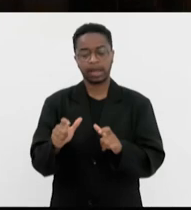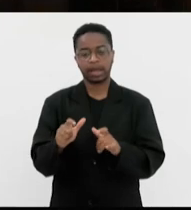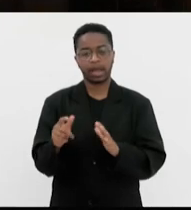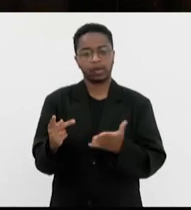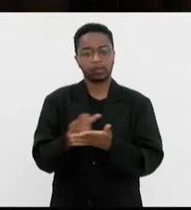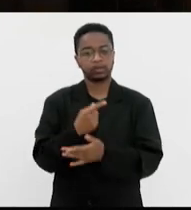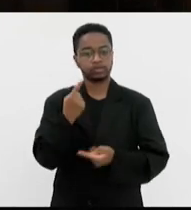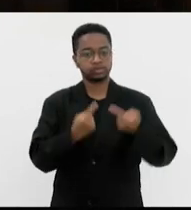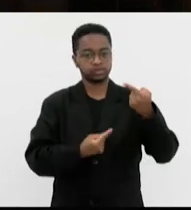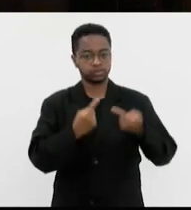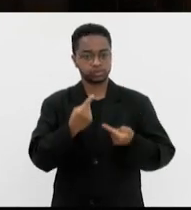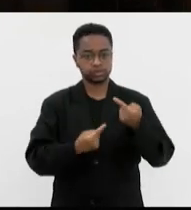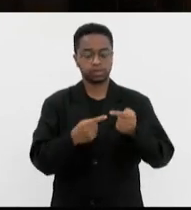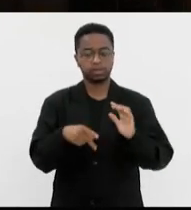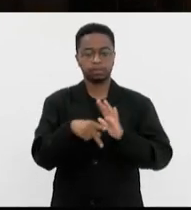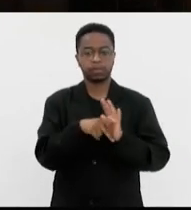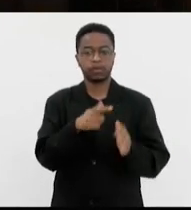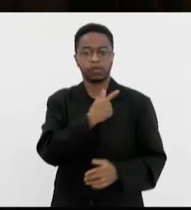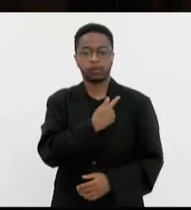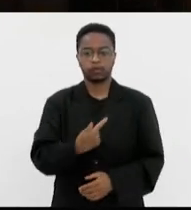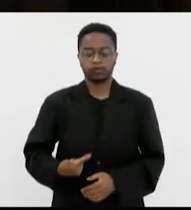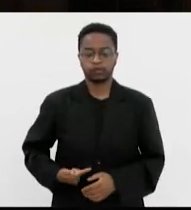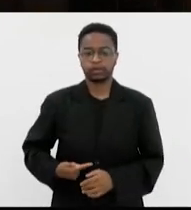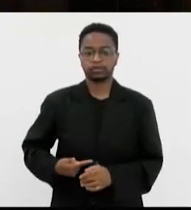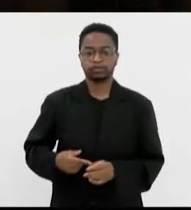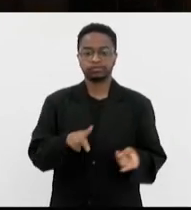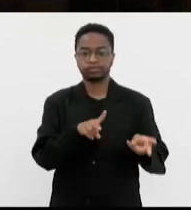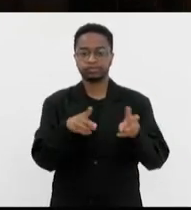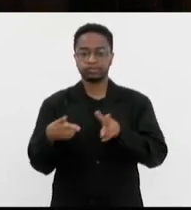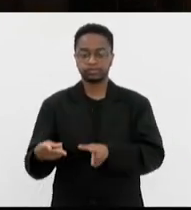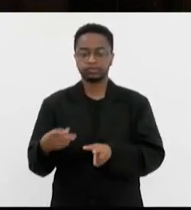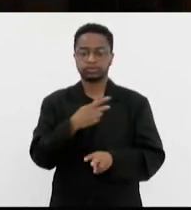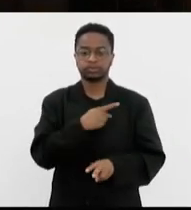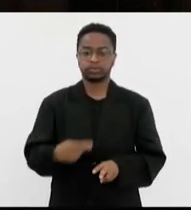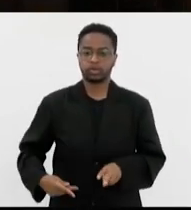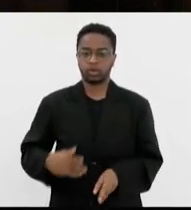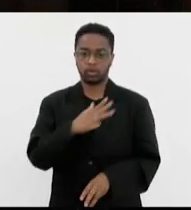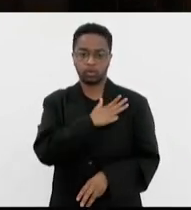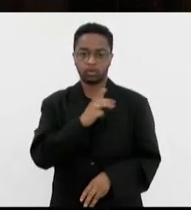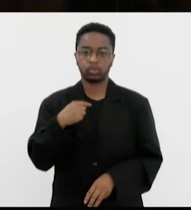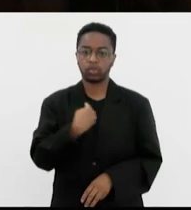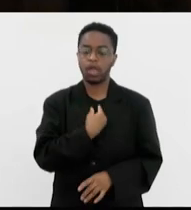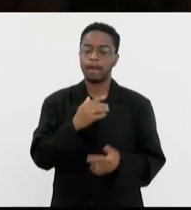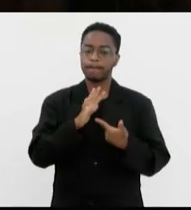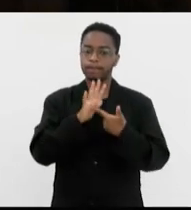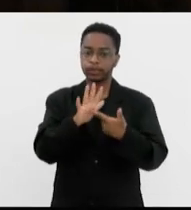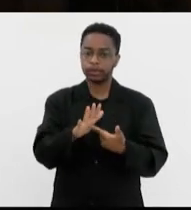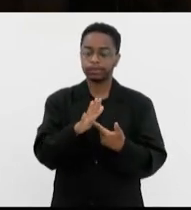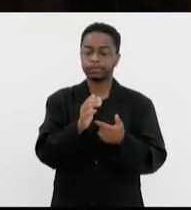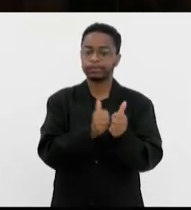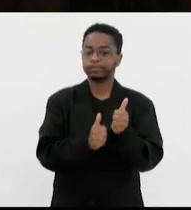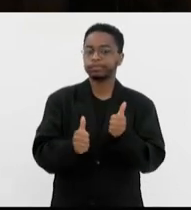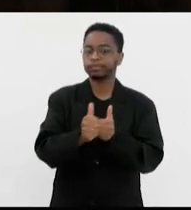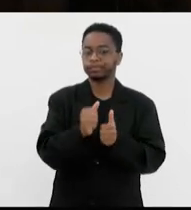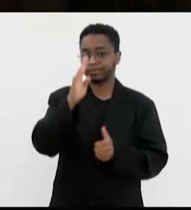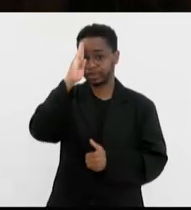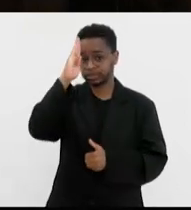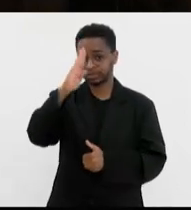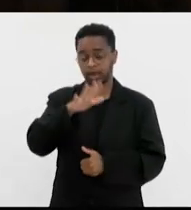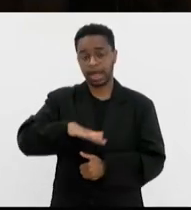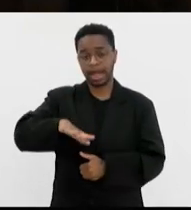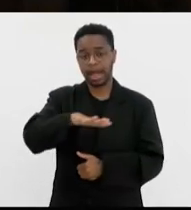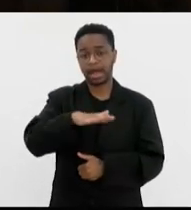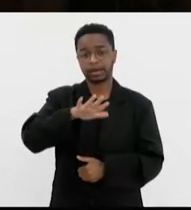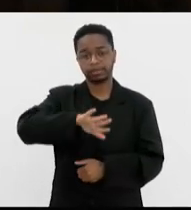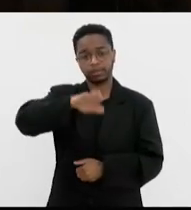a discussão do governo de transição do presidente Lula e a gente apontou a prioridade em especial para a região serrana do